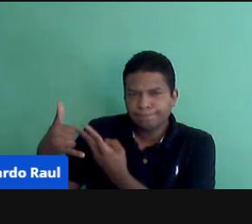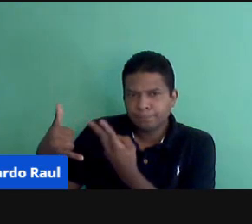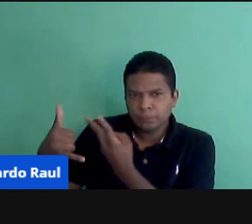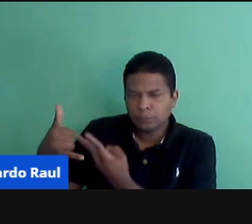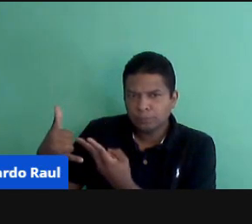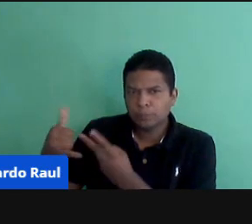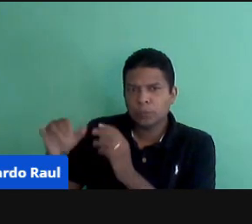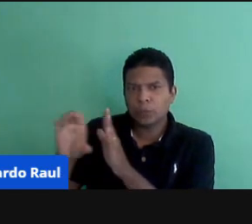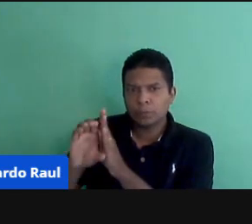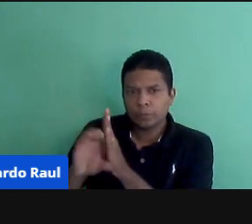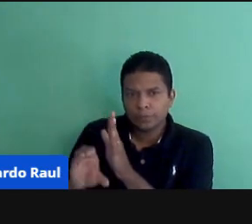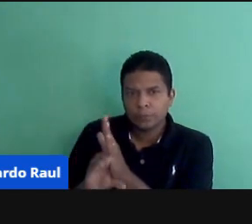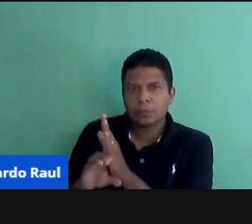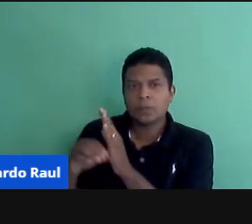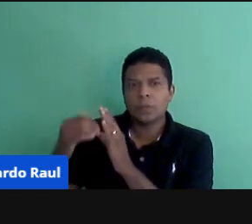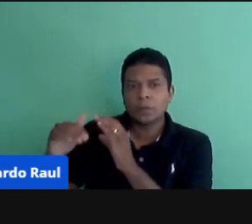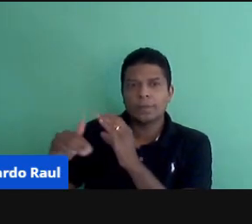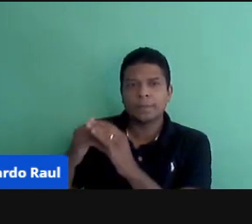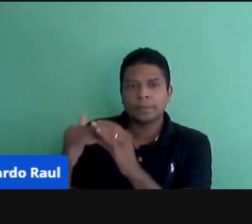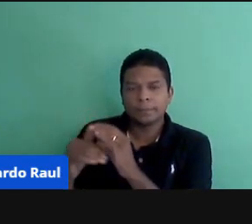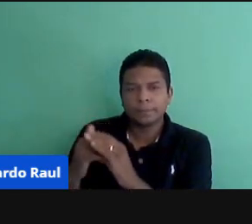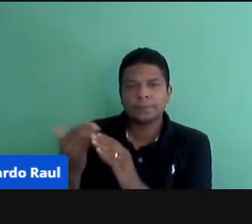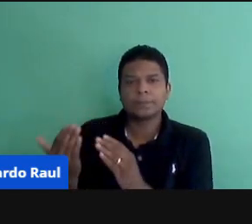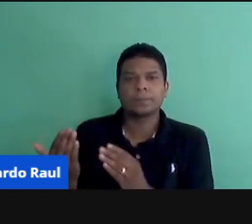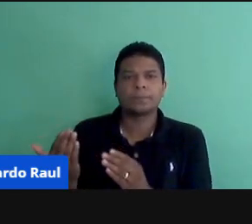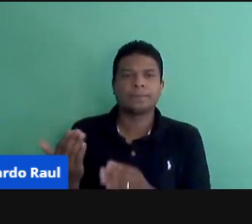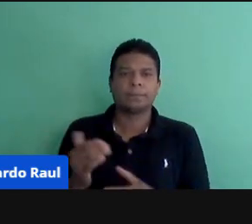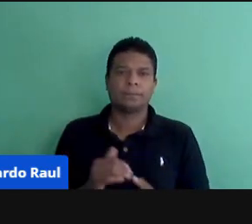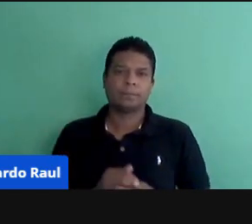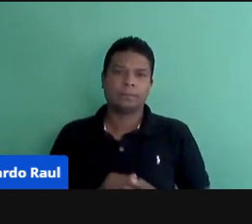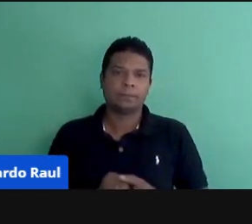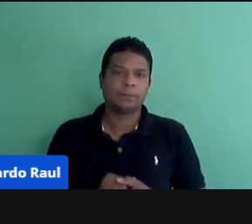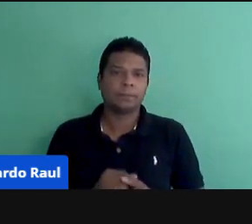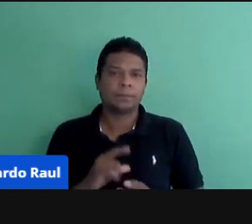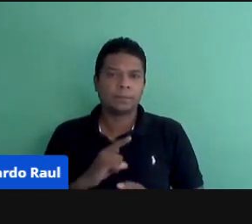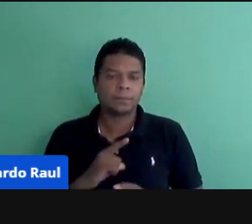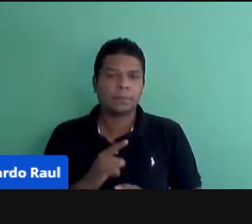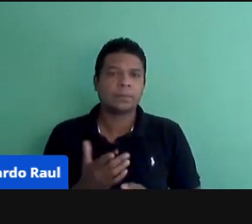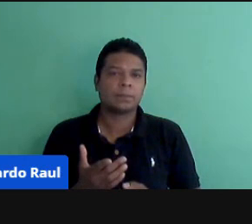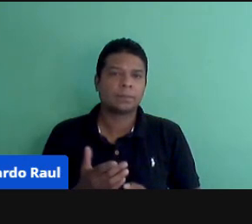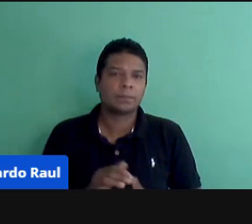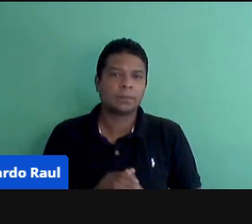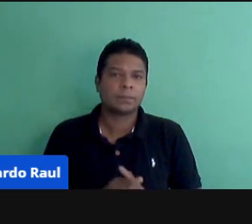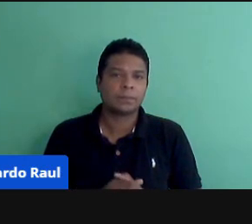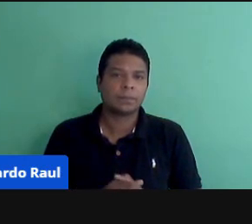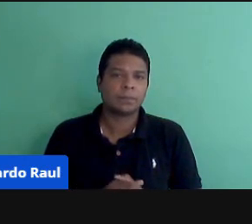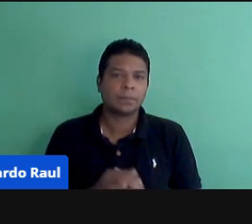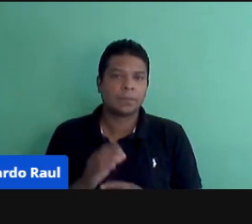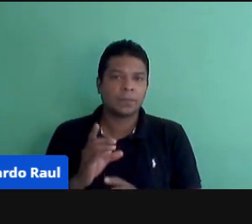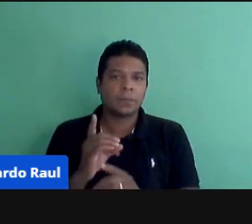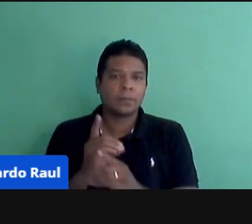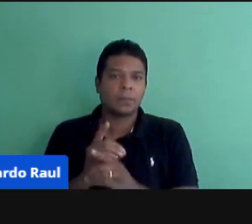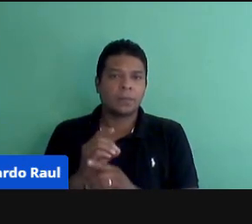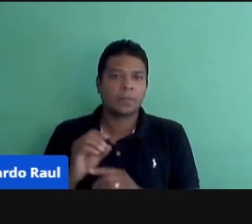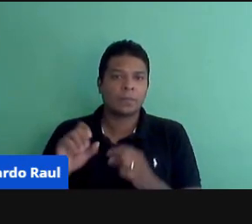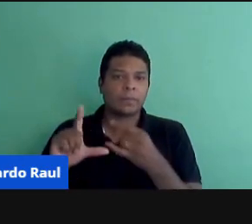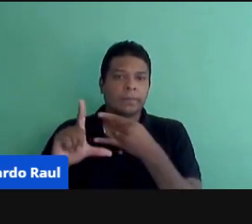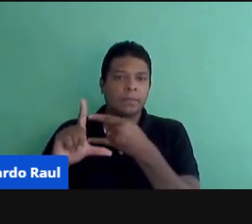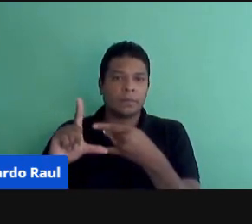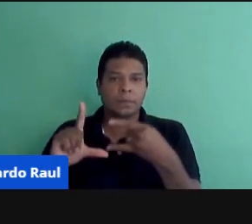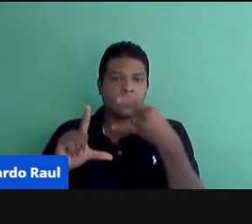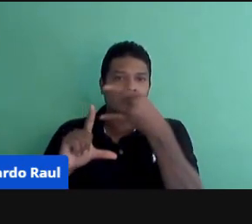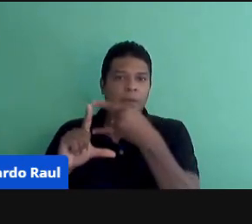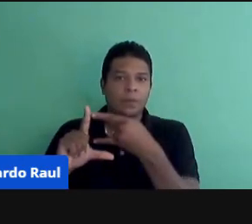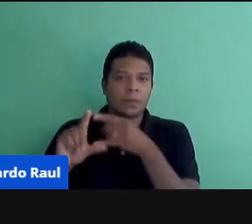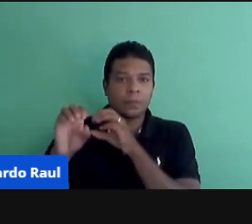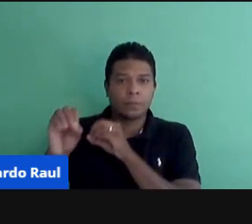outras mensagens, né? Então, teve inclusive um encontro no Meet, onde eu ensinei para esse aluno,